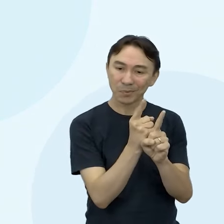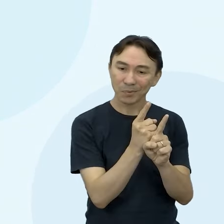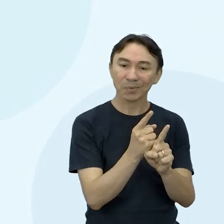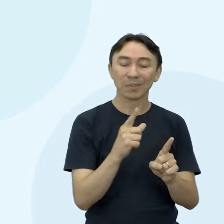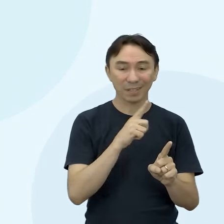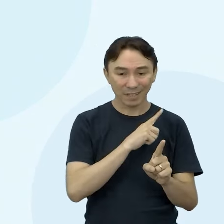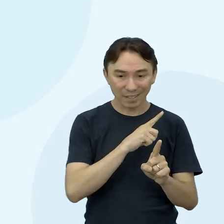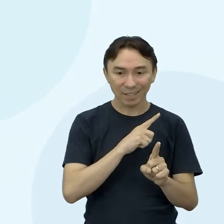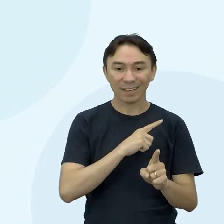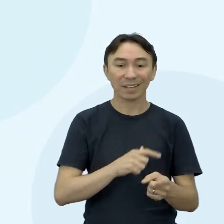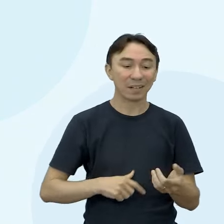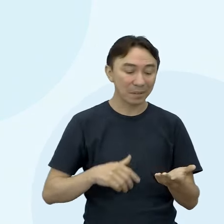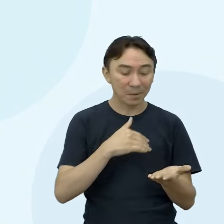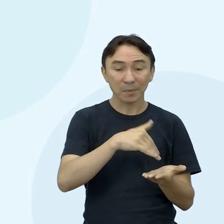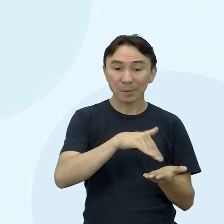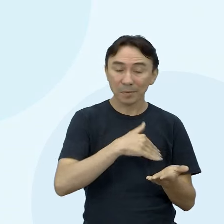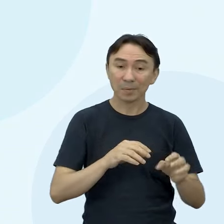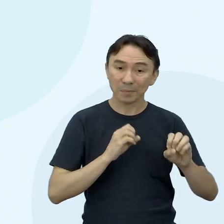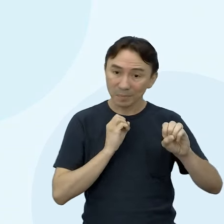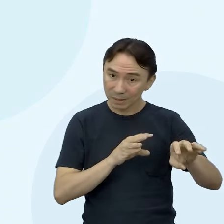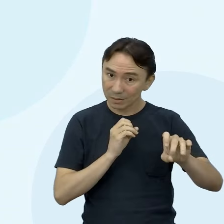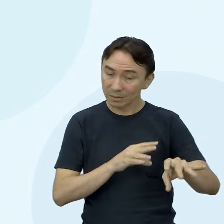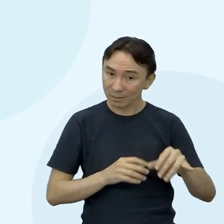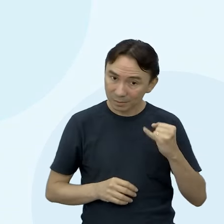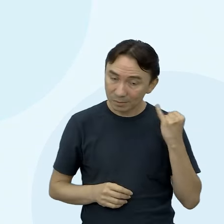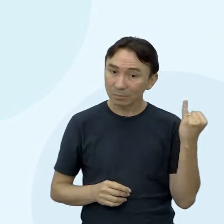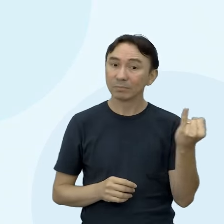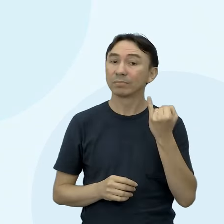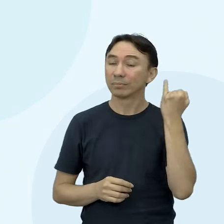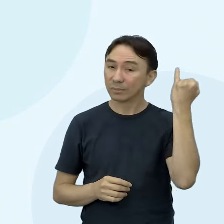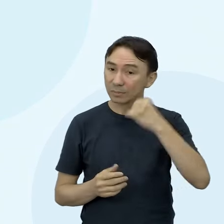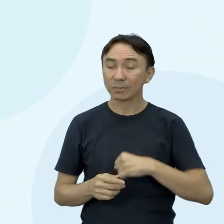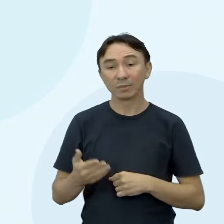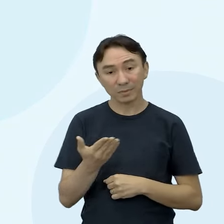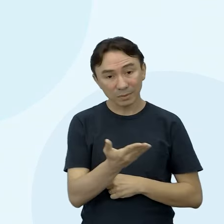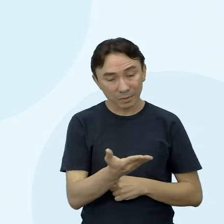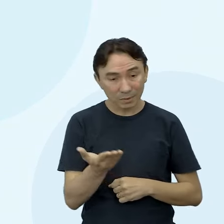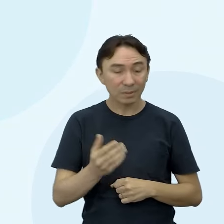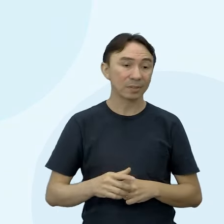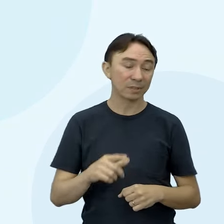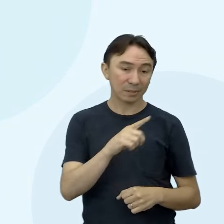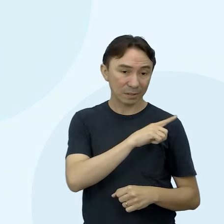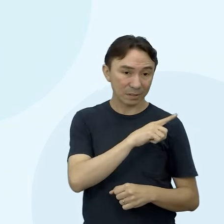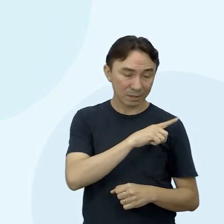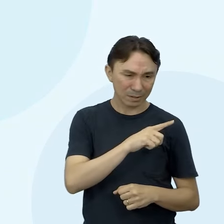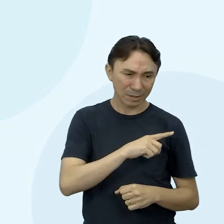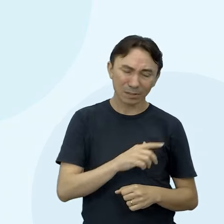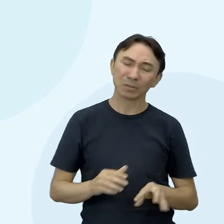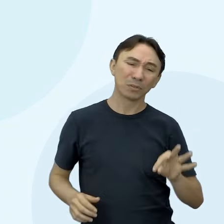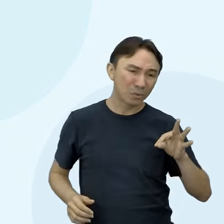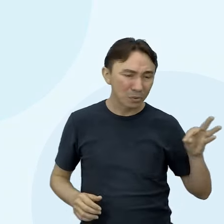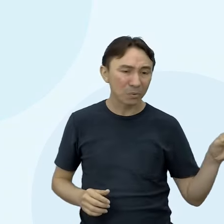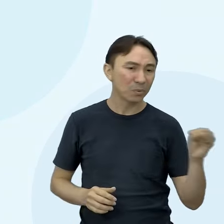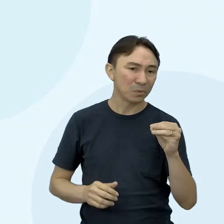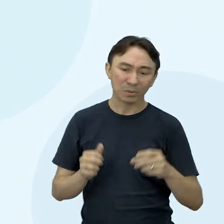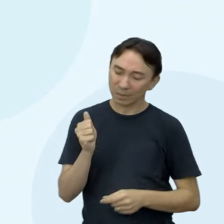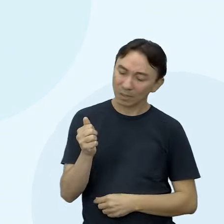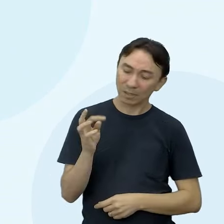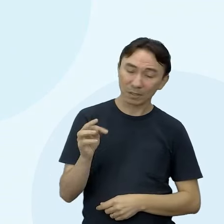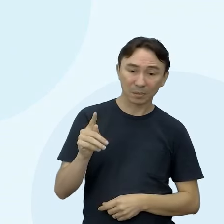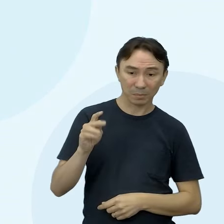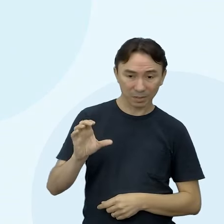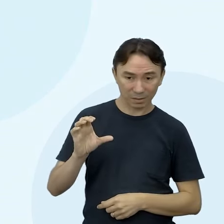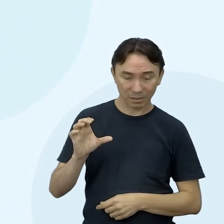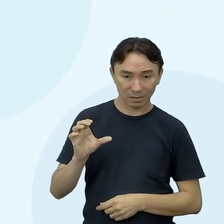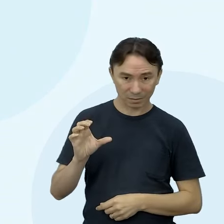da Coped, e é muito importante vocês terem ele em mão em todas as formações de ATPC aqui que a gente está